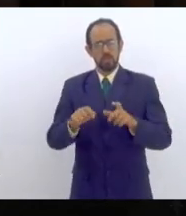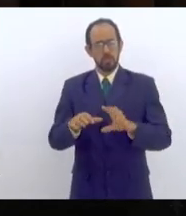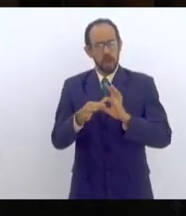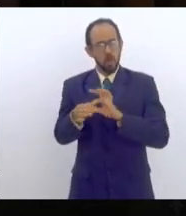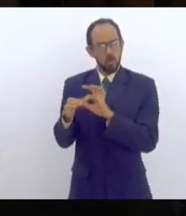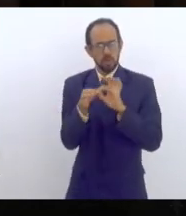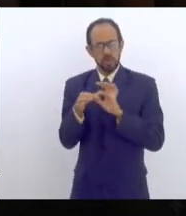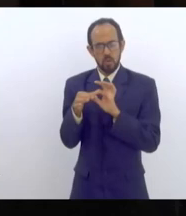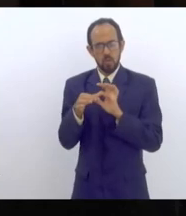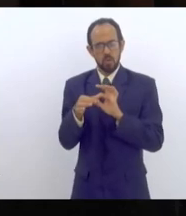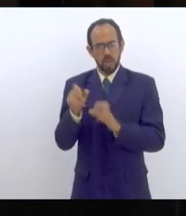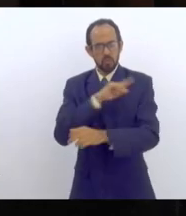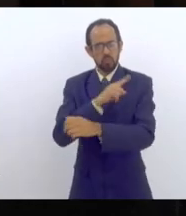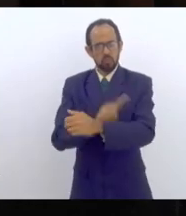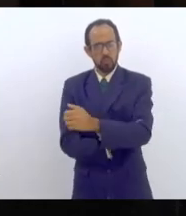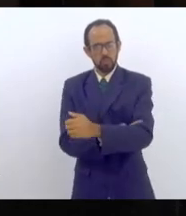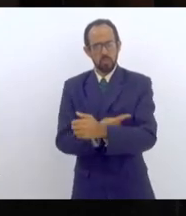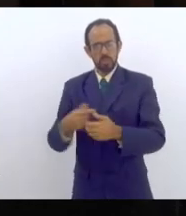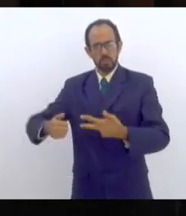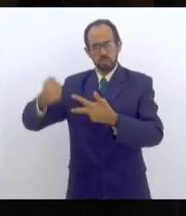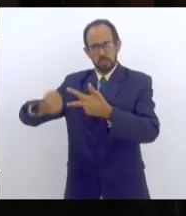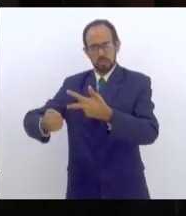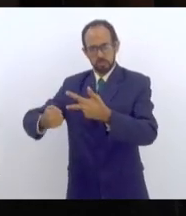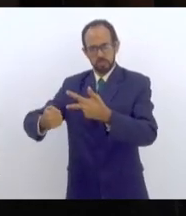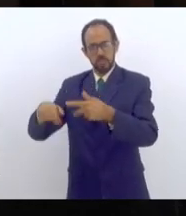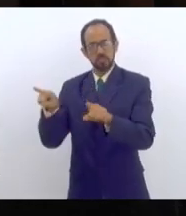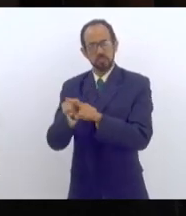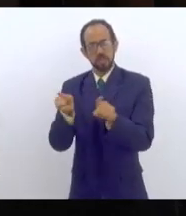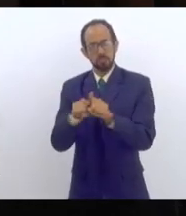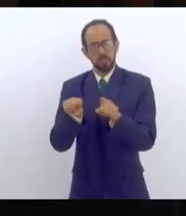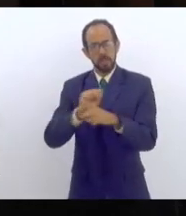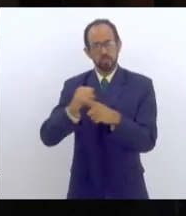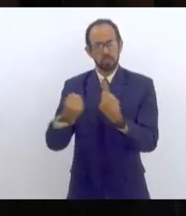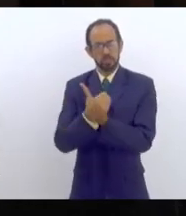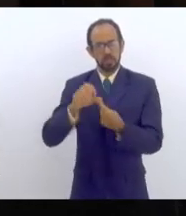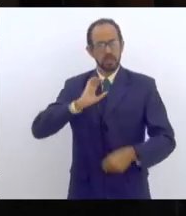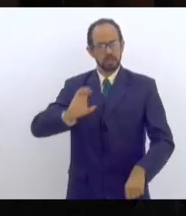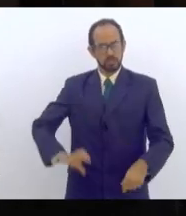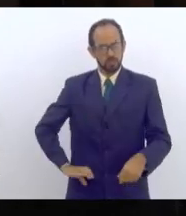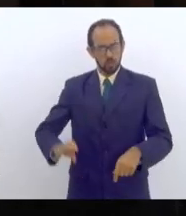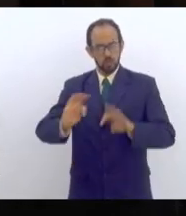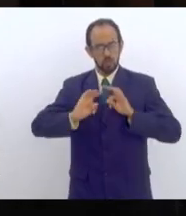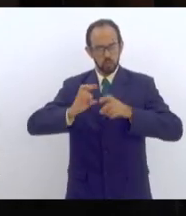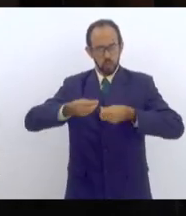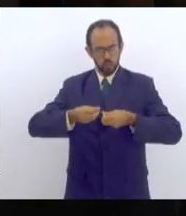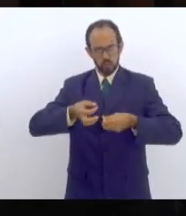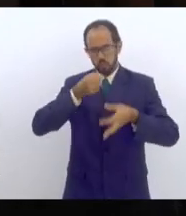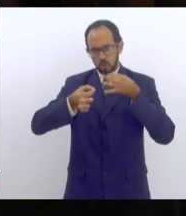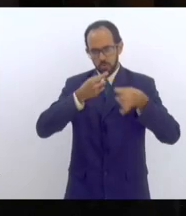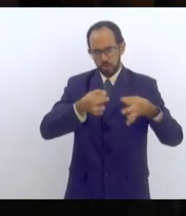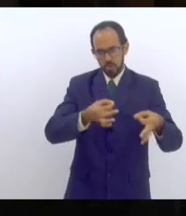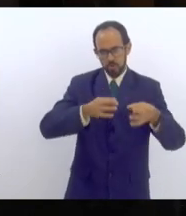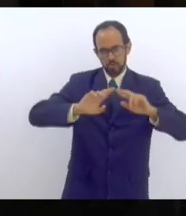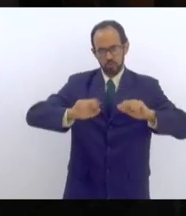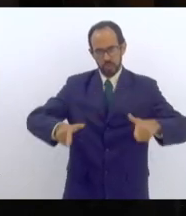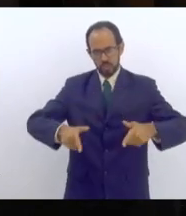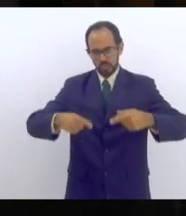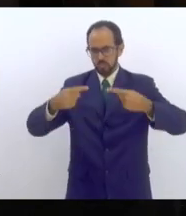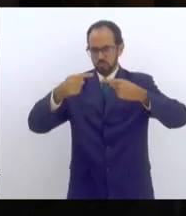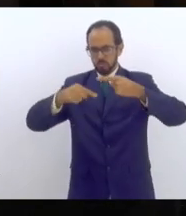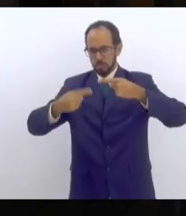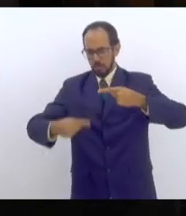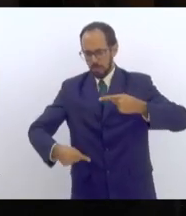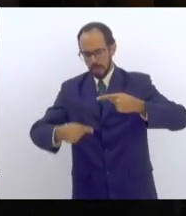os poderes e a sociedade civil. Todos, apesar das diferenças, deixaram as divergências de